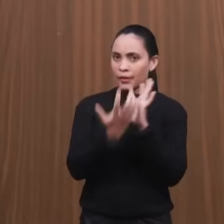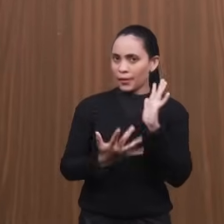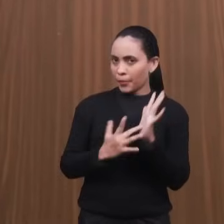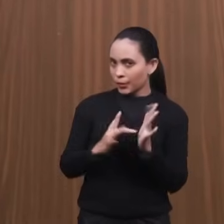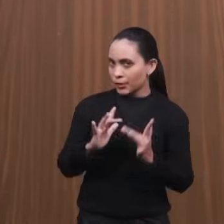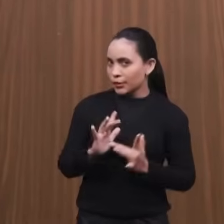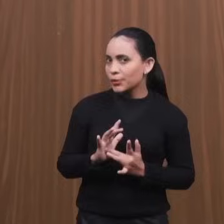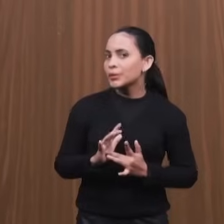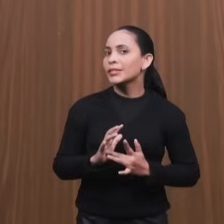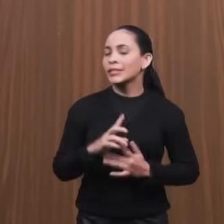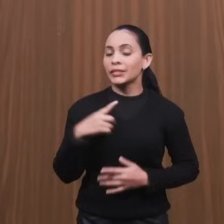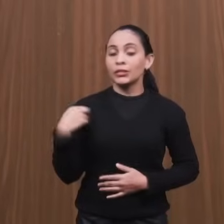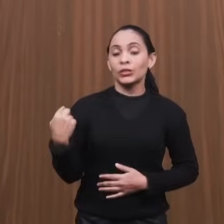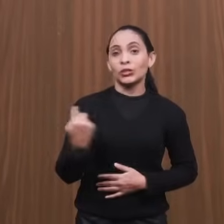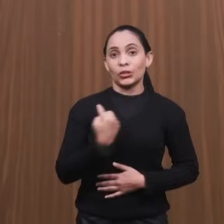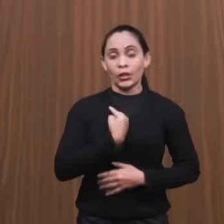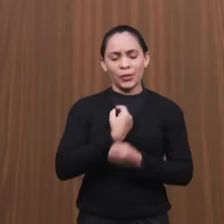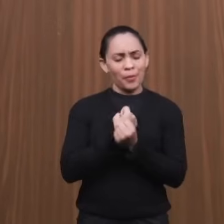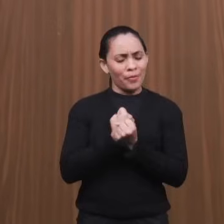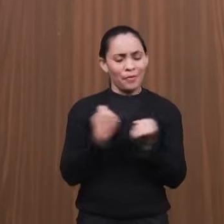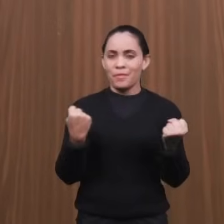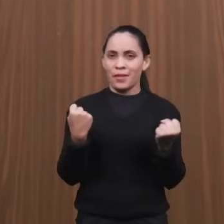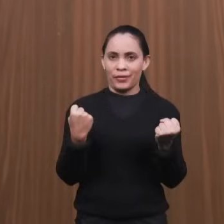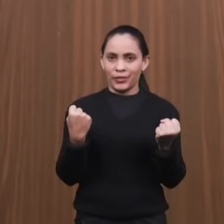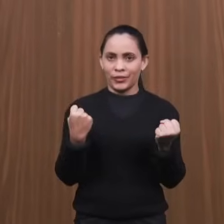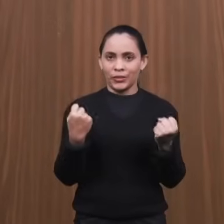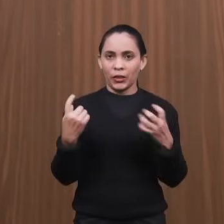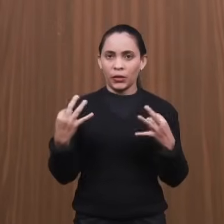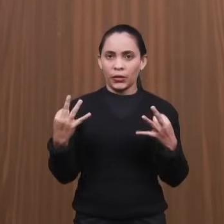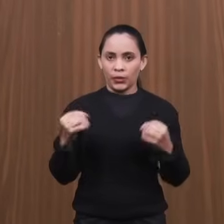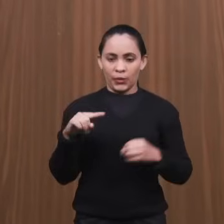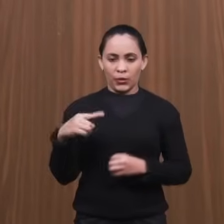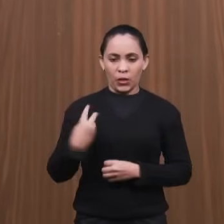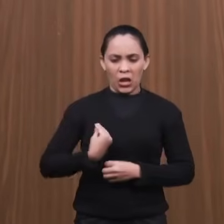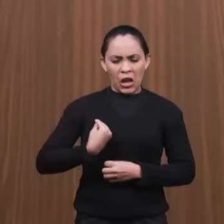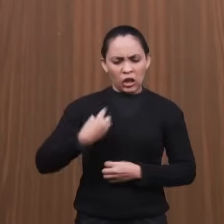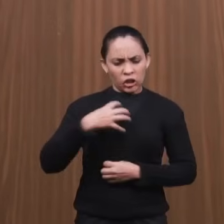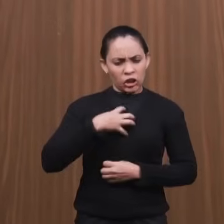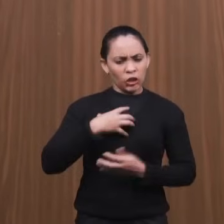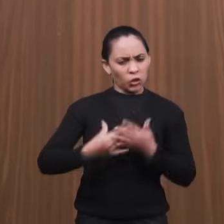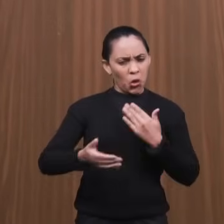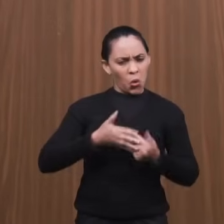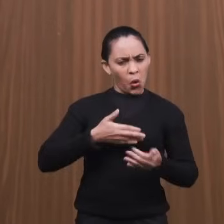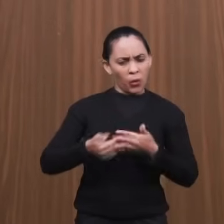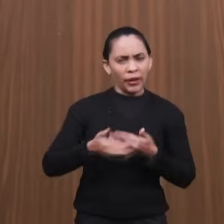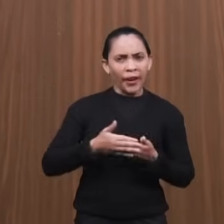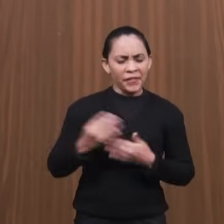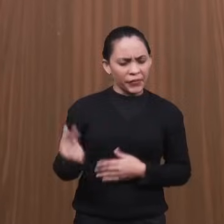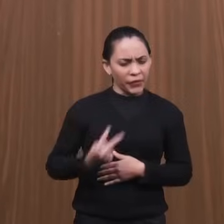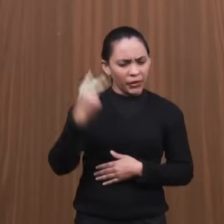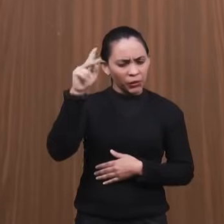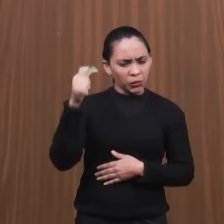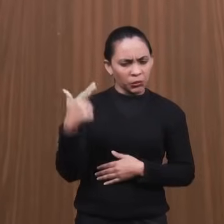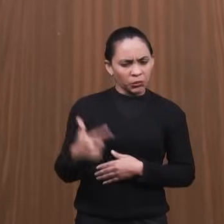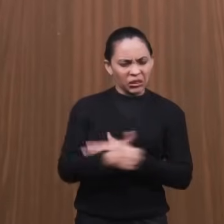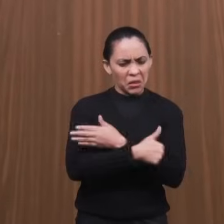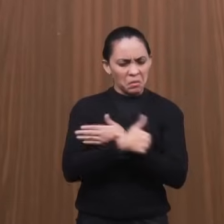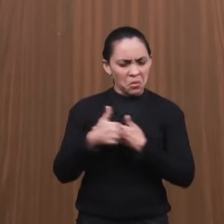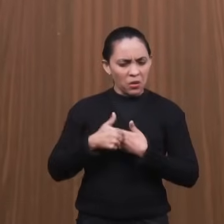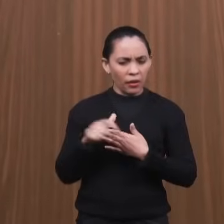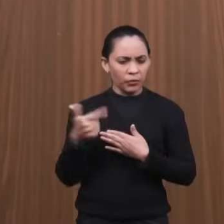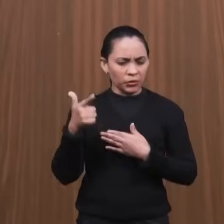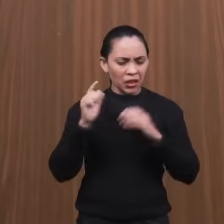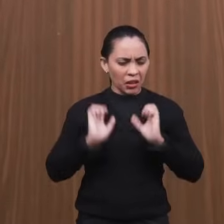Jesus. Não somos libertinos, ou seja, aqueles que vivem de qualquer forma, sem valores, sem